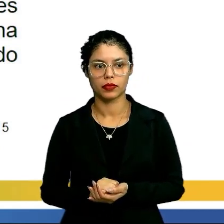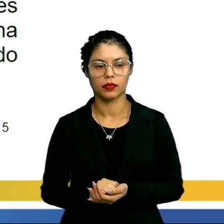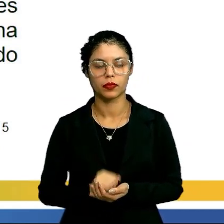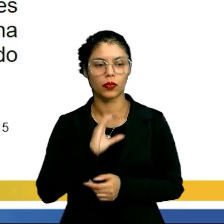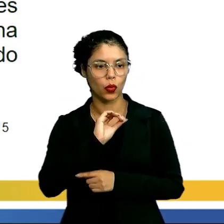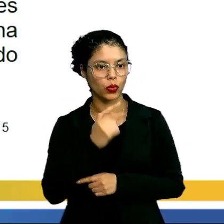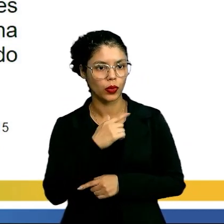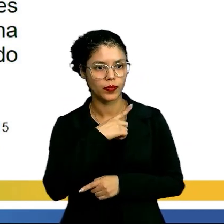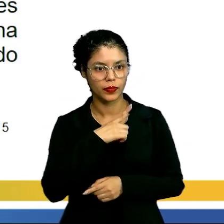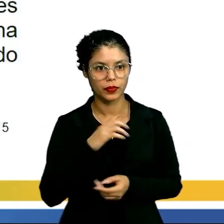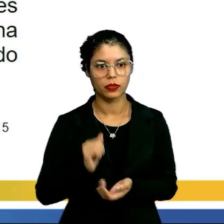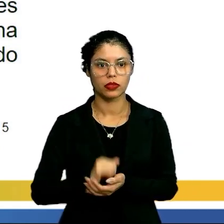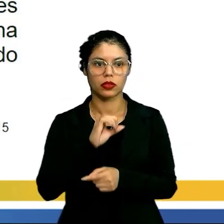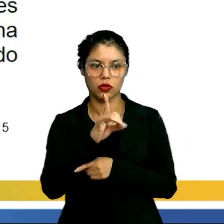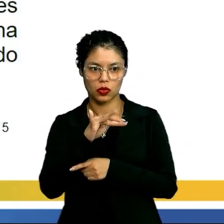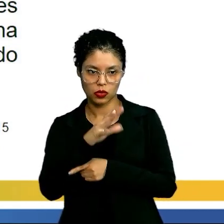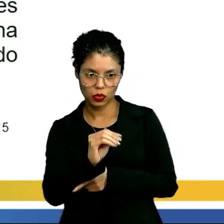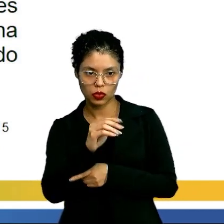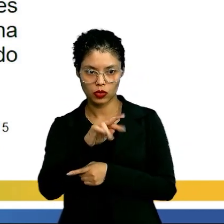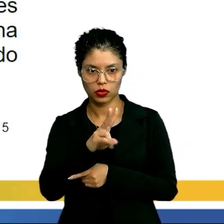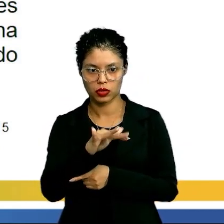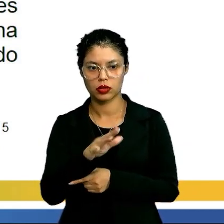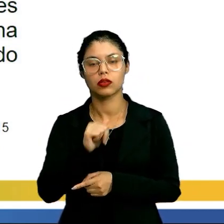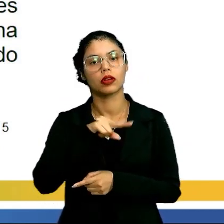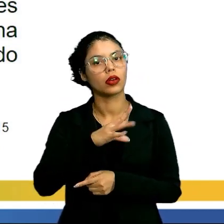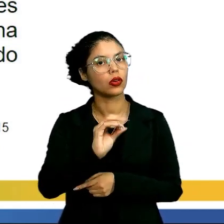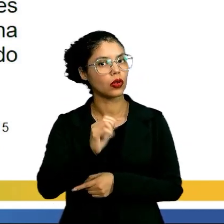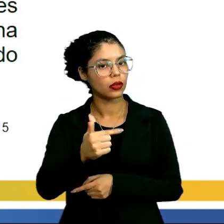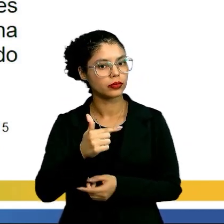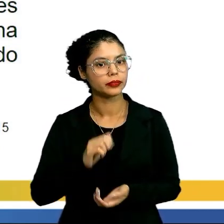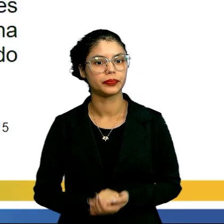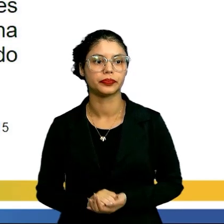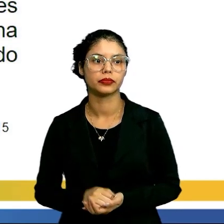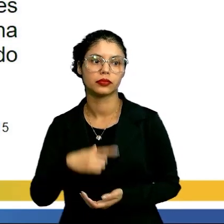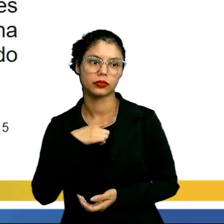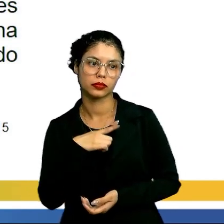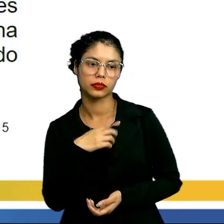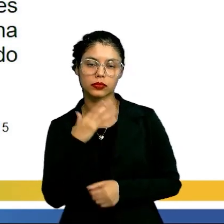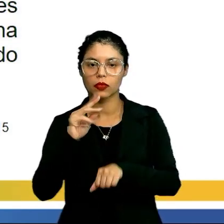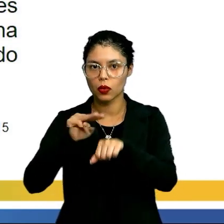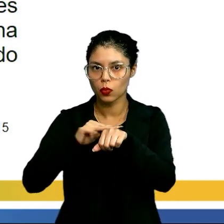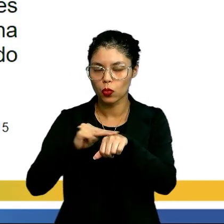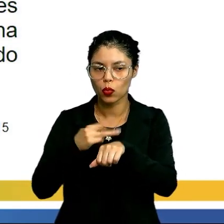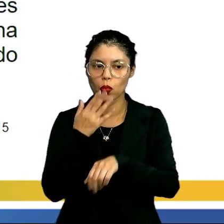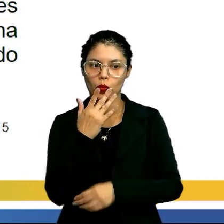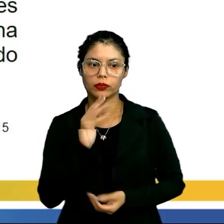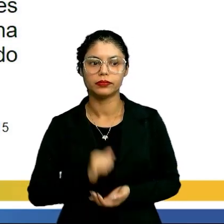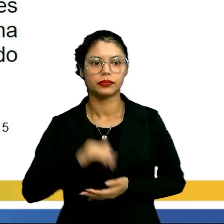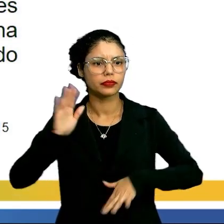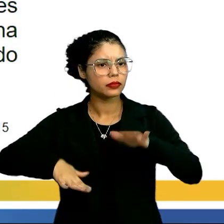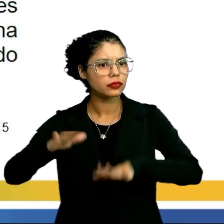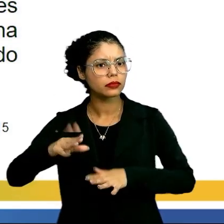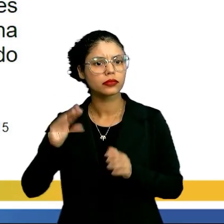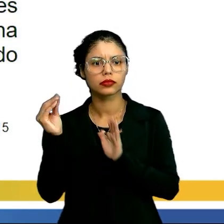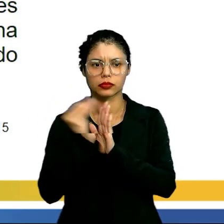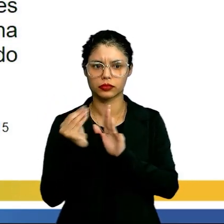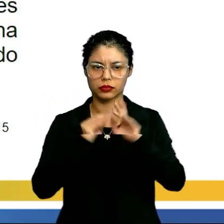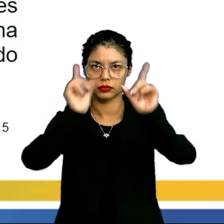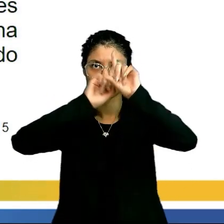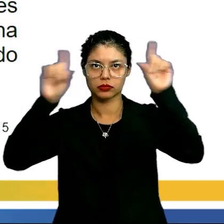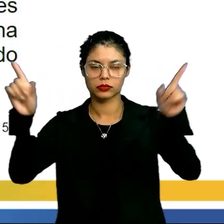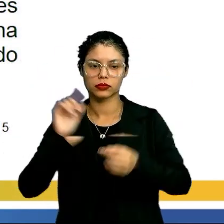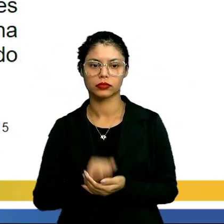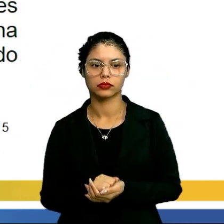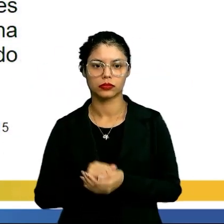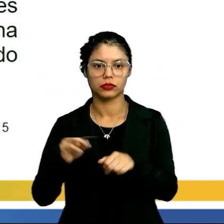contém O2, e forma o dióxido de nitrogênio, NO2, que tem cor marrom. Muitas vezes, o fato do céu